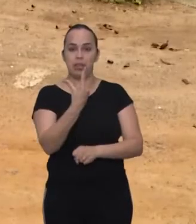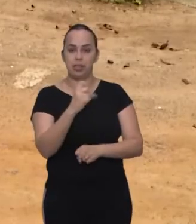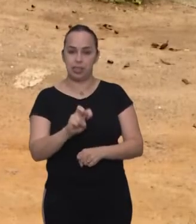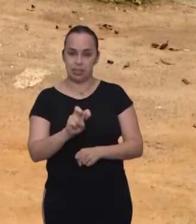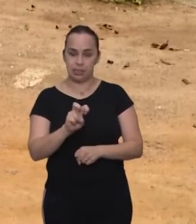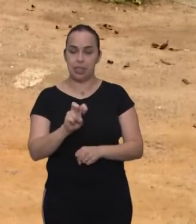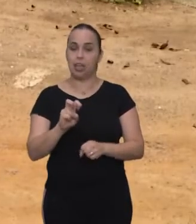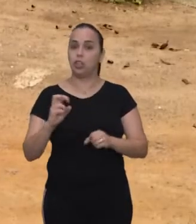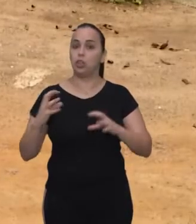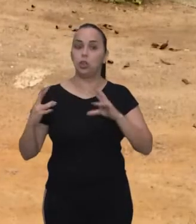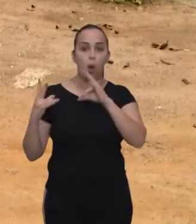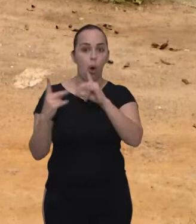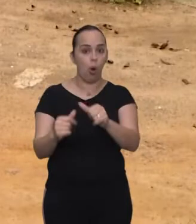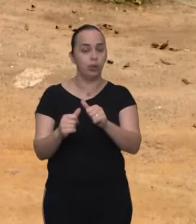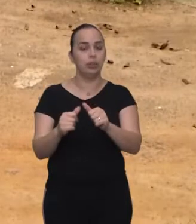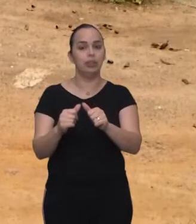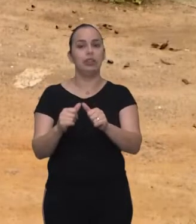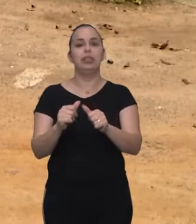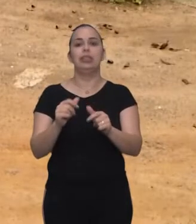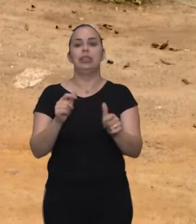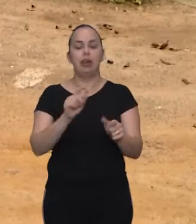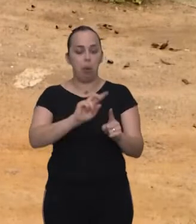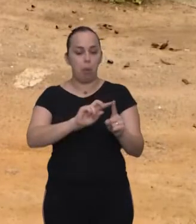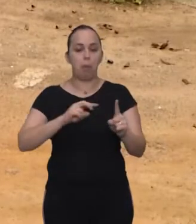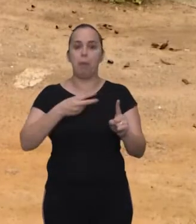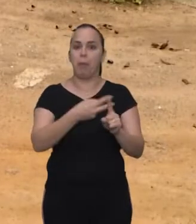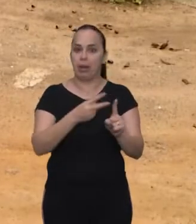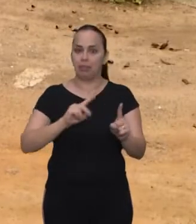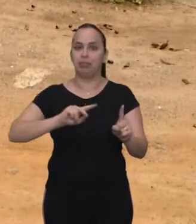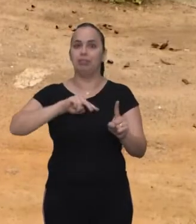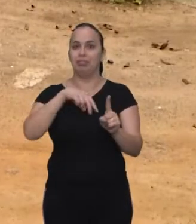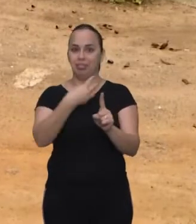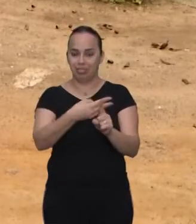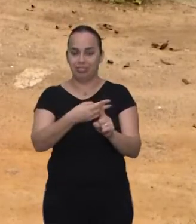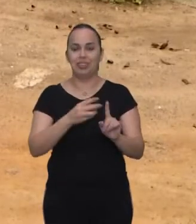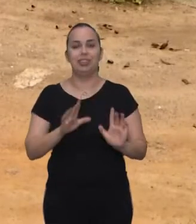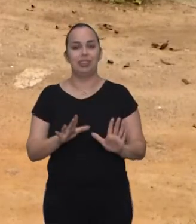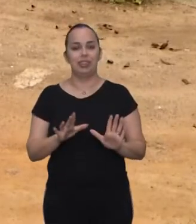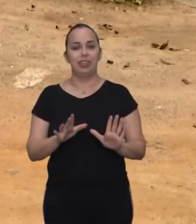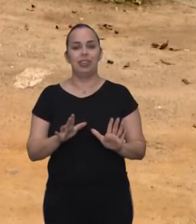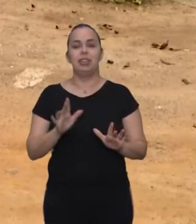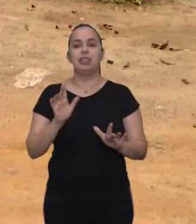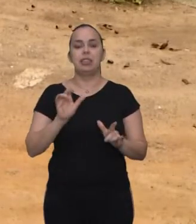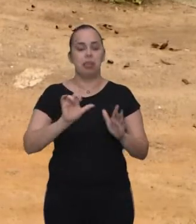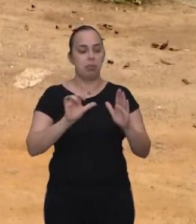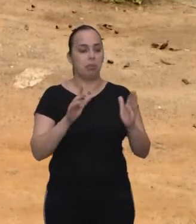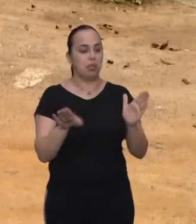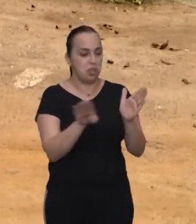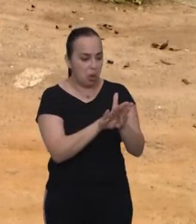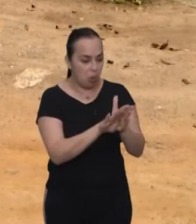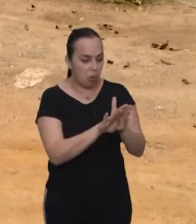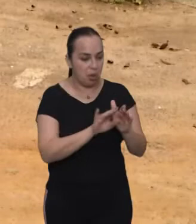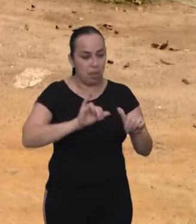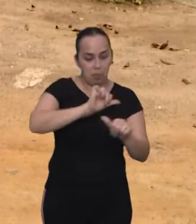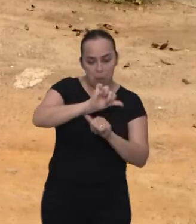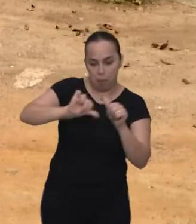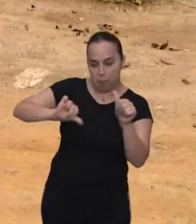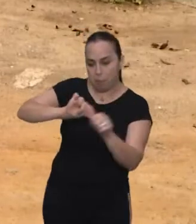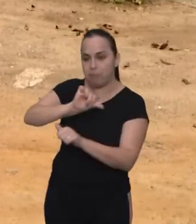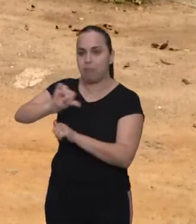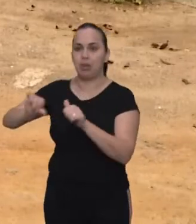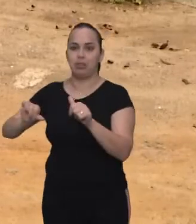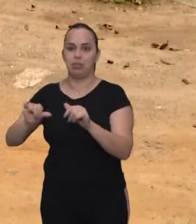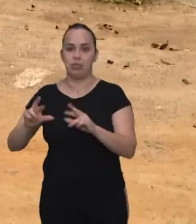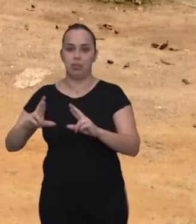de coleta como esse aqui do satélite e todos estão recebendo cada vez mais materiais tudo que chega aqui é reaproveitado pela